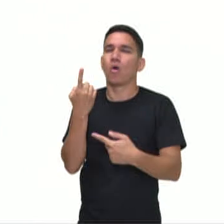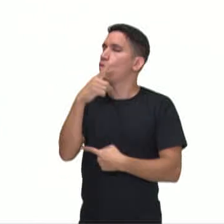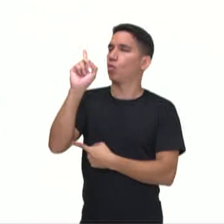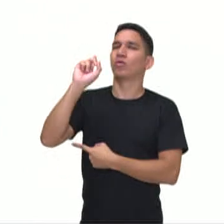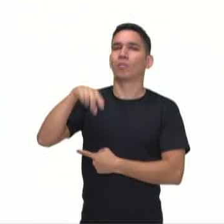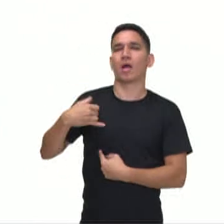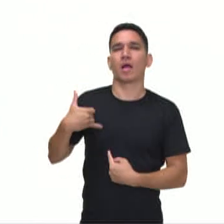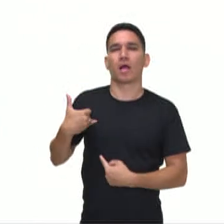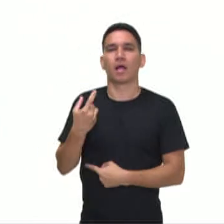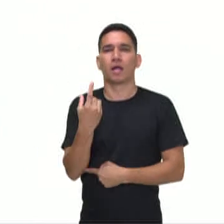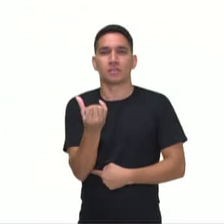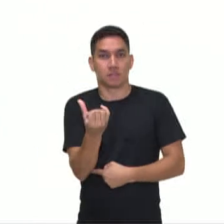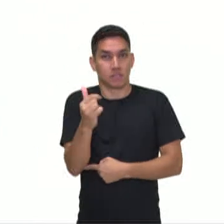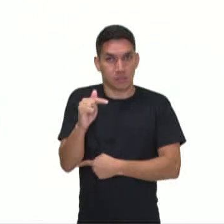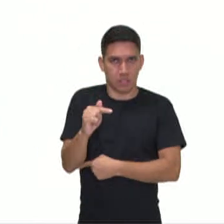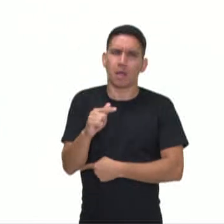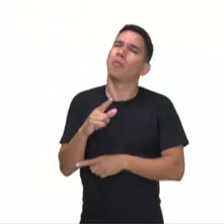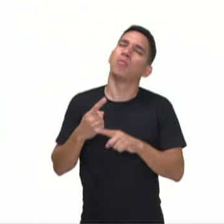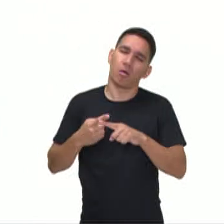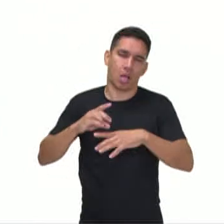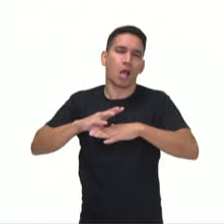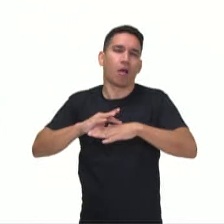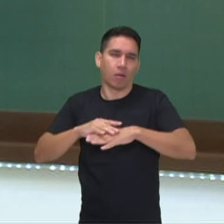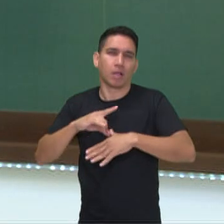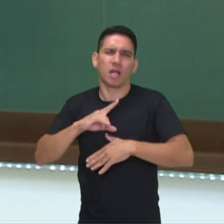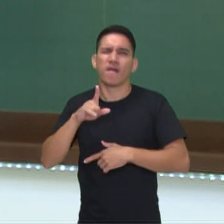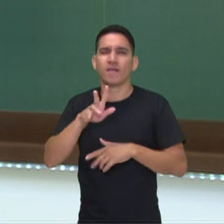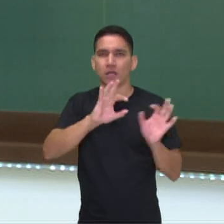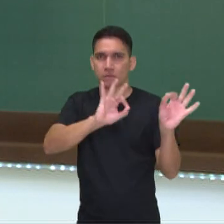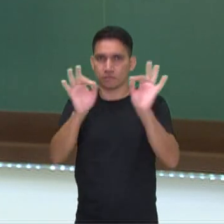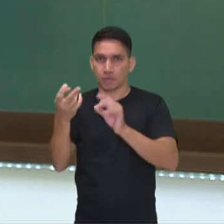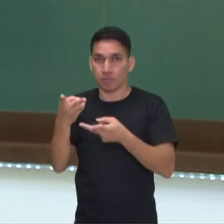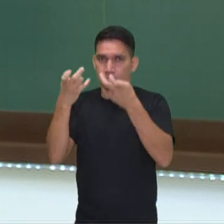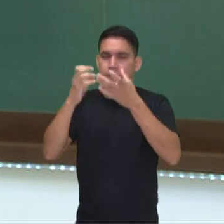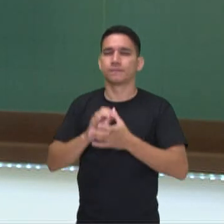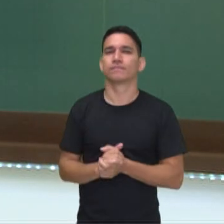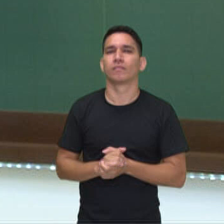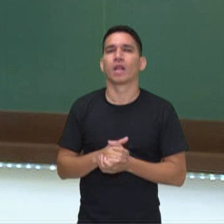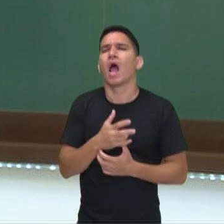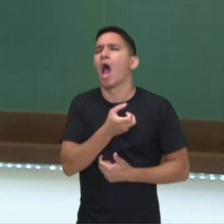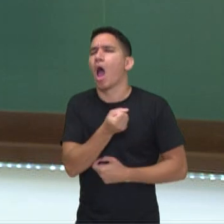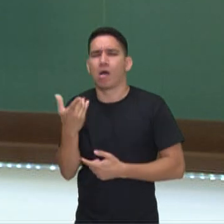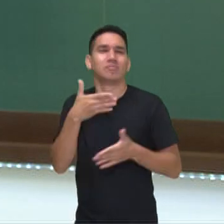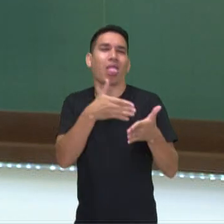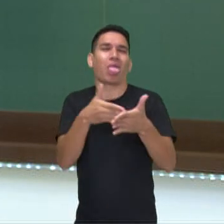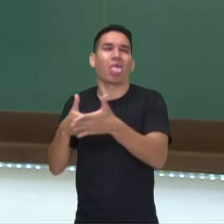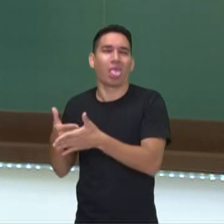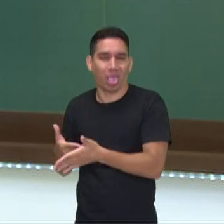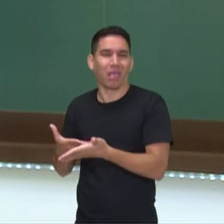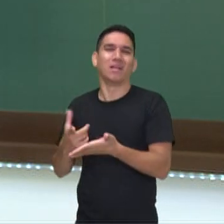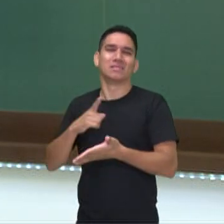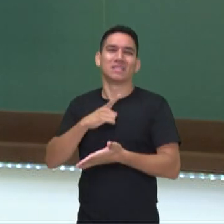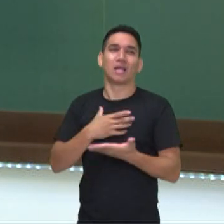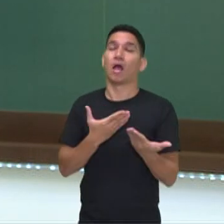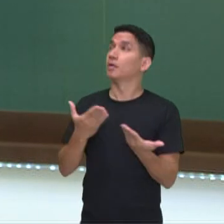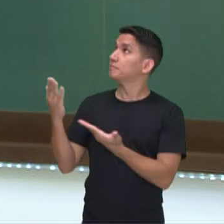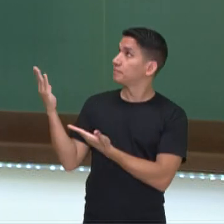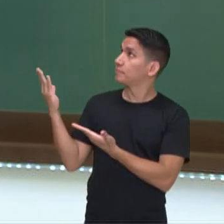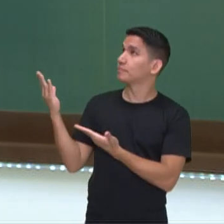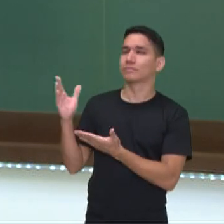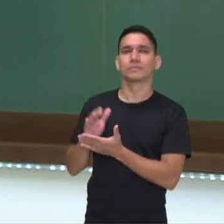idade, com toda aquela doença dele. A gente depois vai ver um trechinho de um vídeo, tudo. Muitas limitações físicas. Daqui o